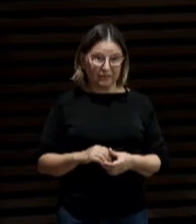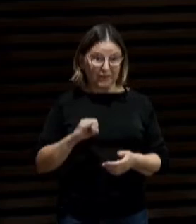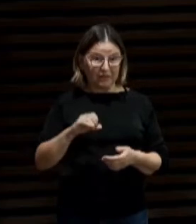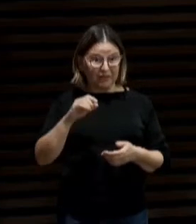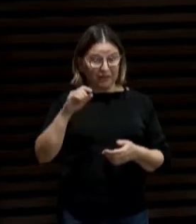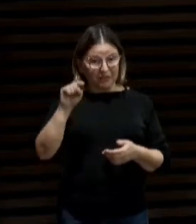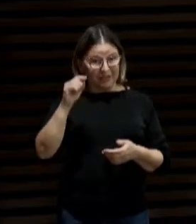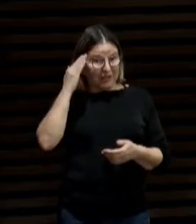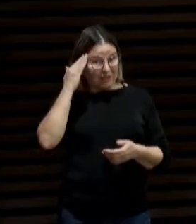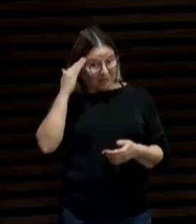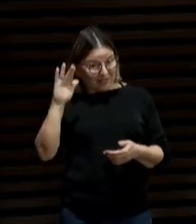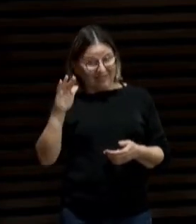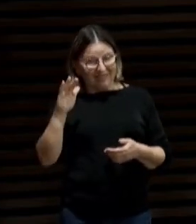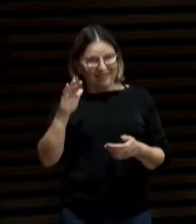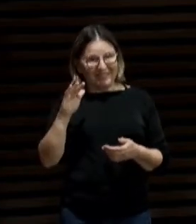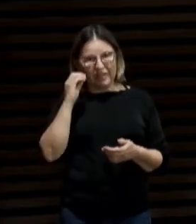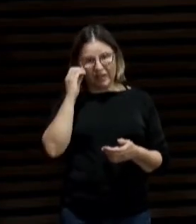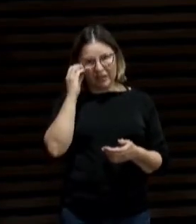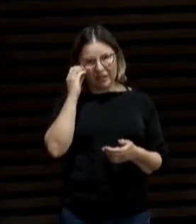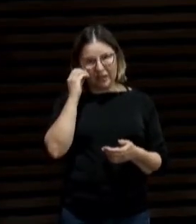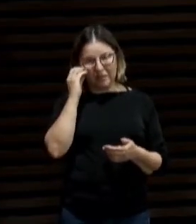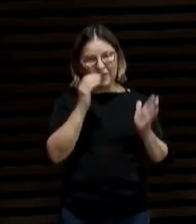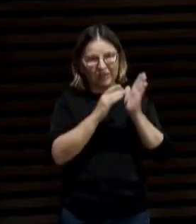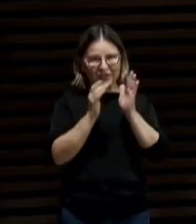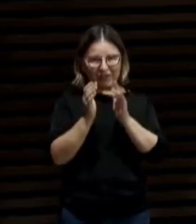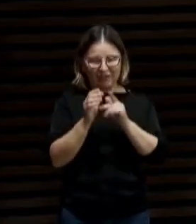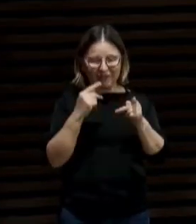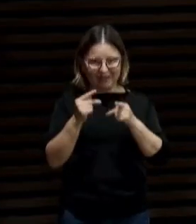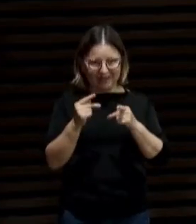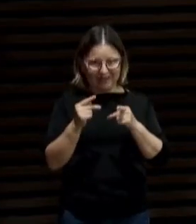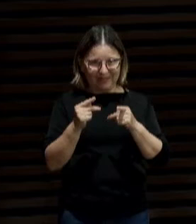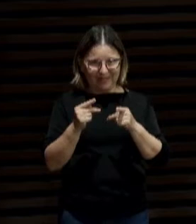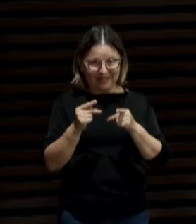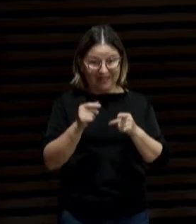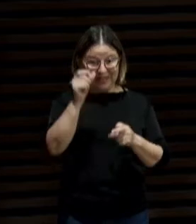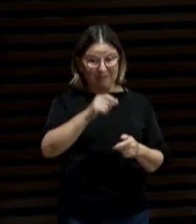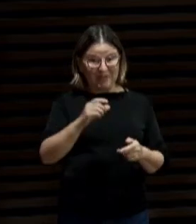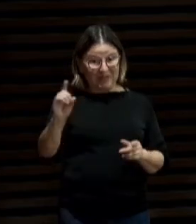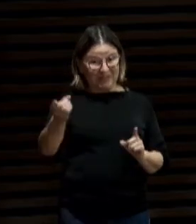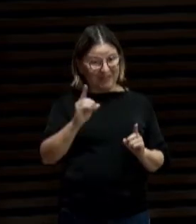tem essa certeza, amados, Jesus diz assim: aquele que vem a mim, de modo nenhum lançarei fora.